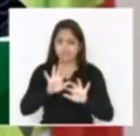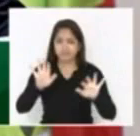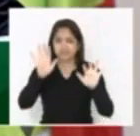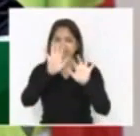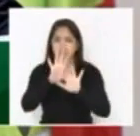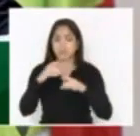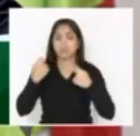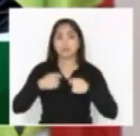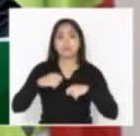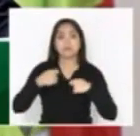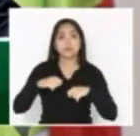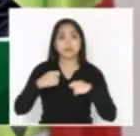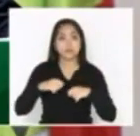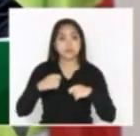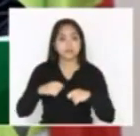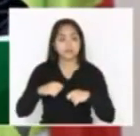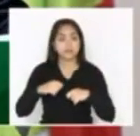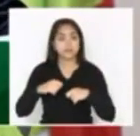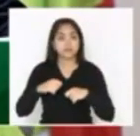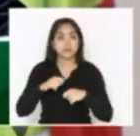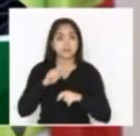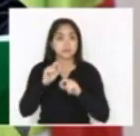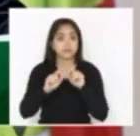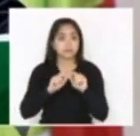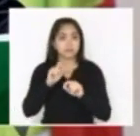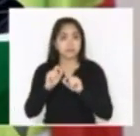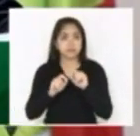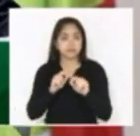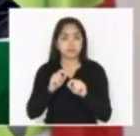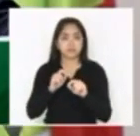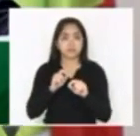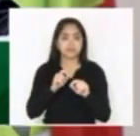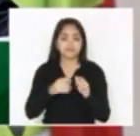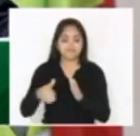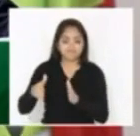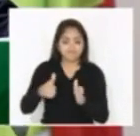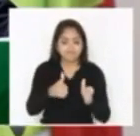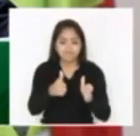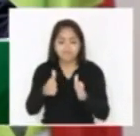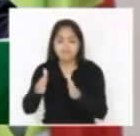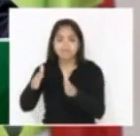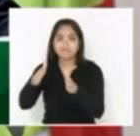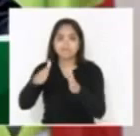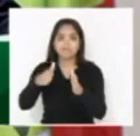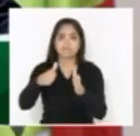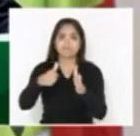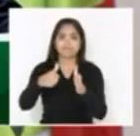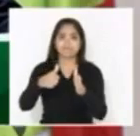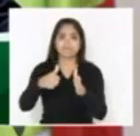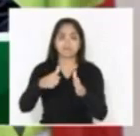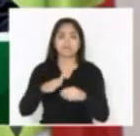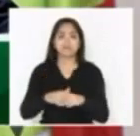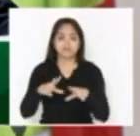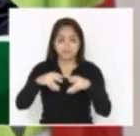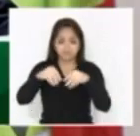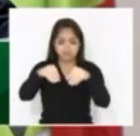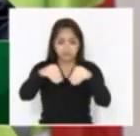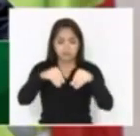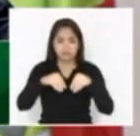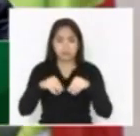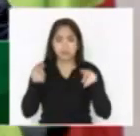preciso deixar o asfalto e enveredar por estradas de chão, avistar